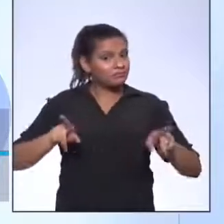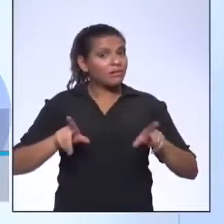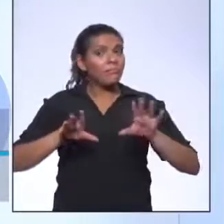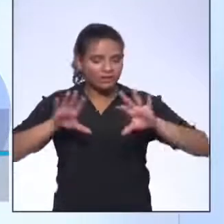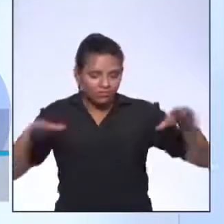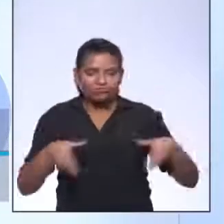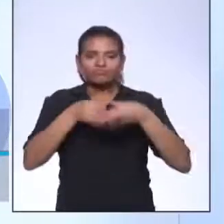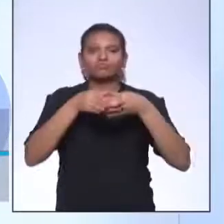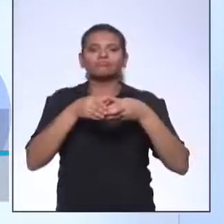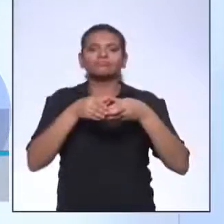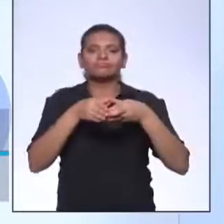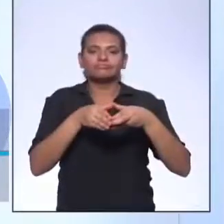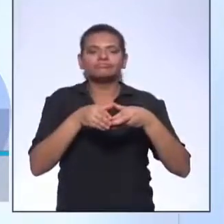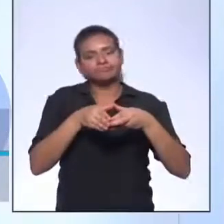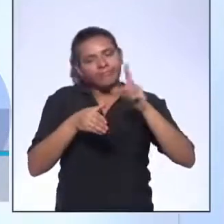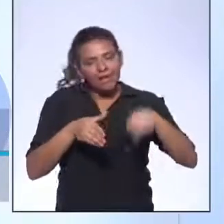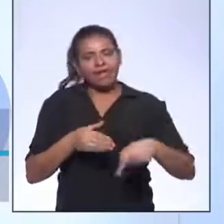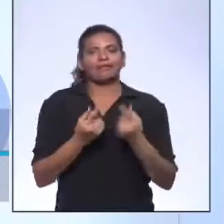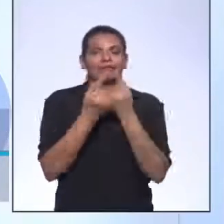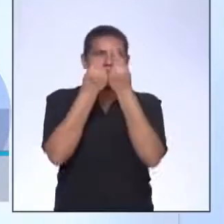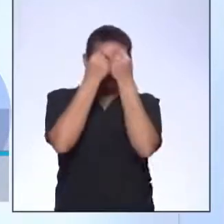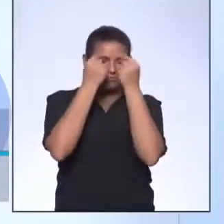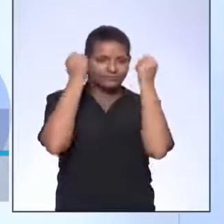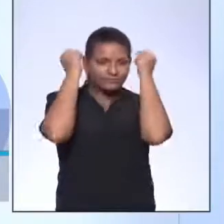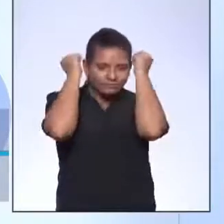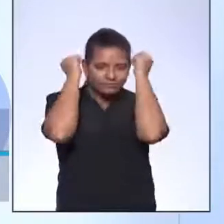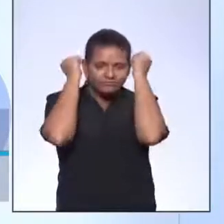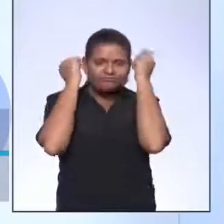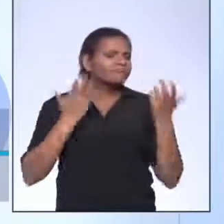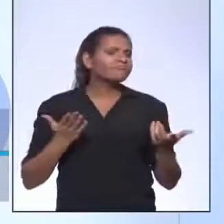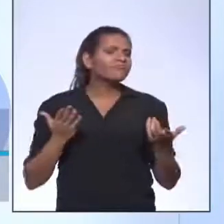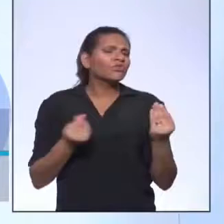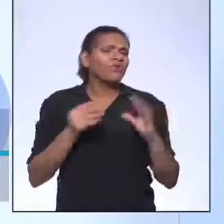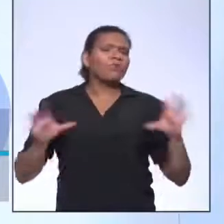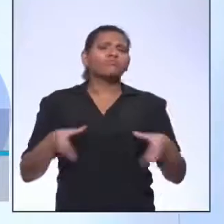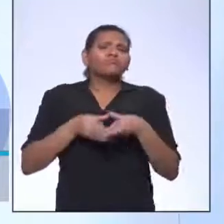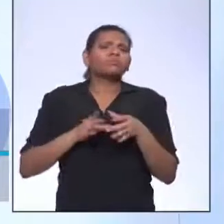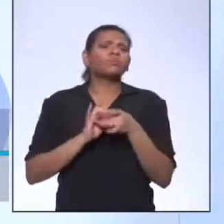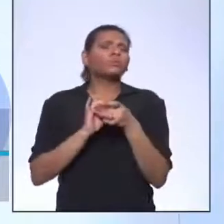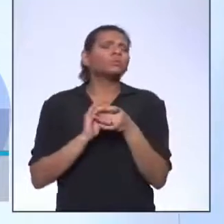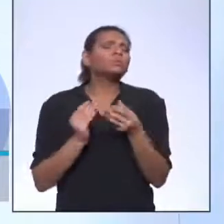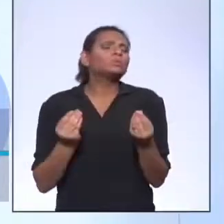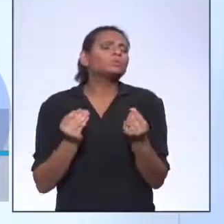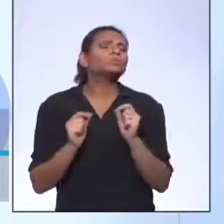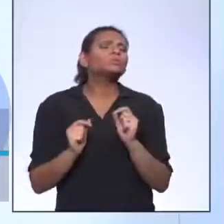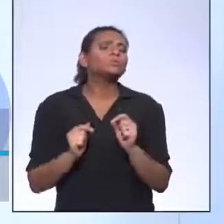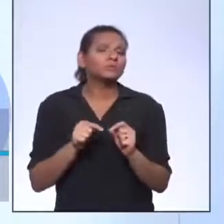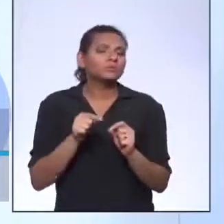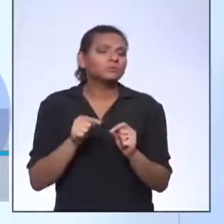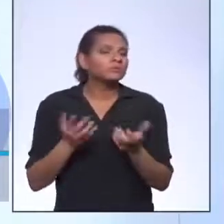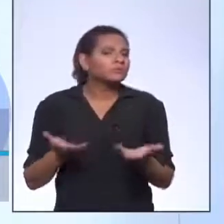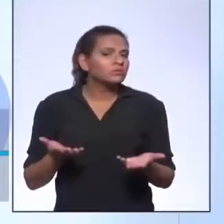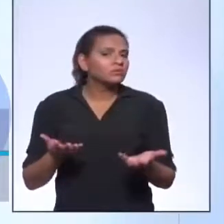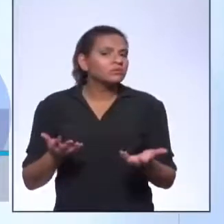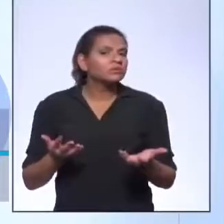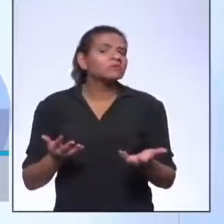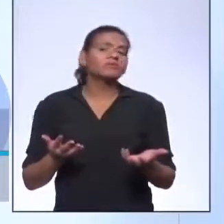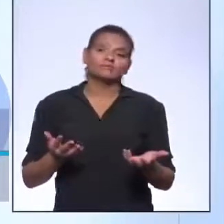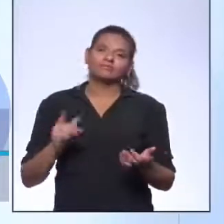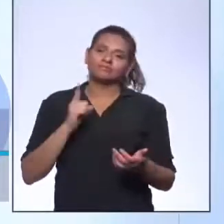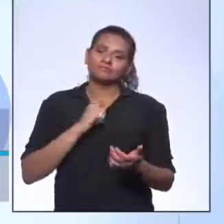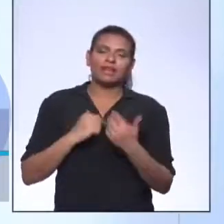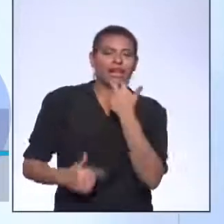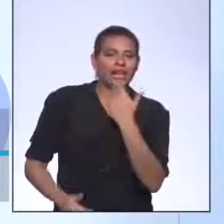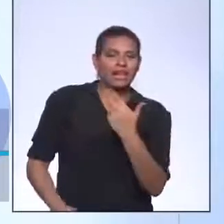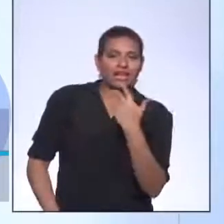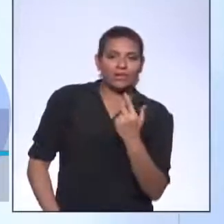a Grécia. E o que une essas polis em uma única nação chamada Grécia? A